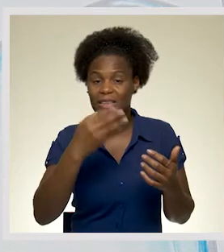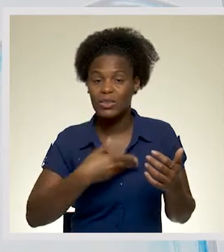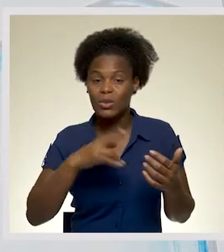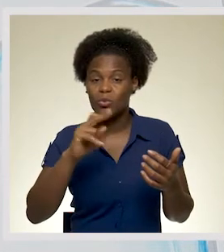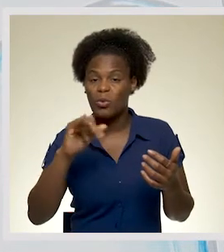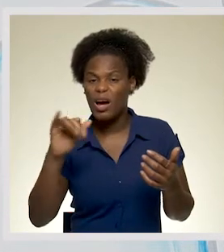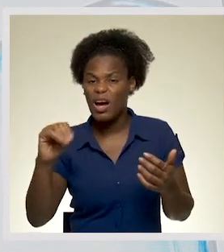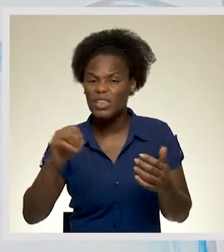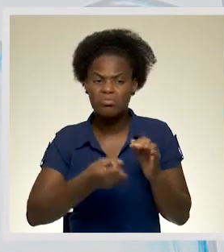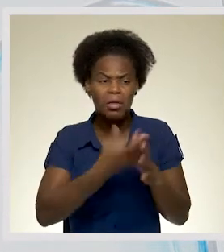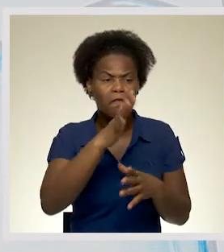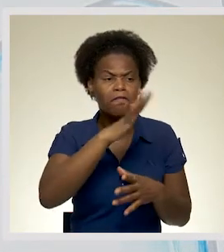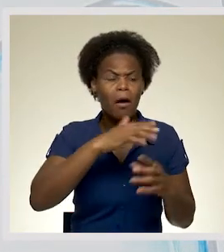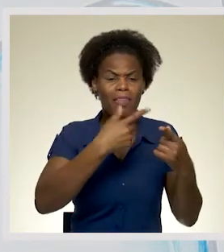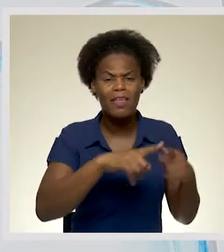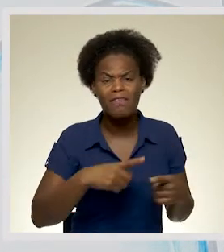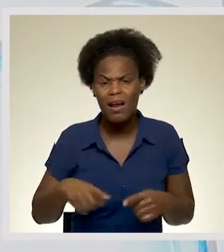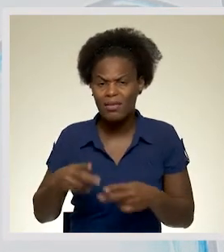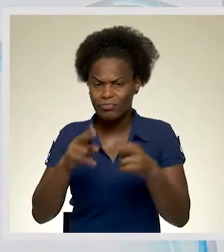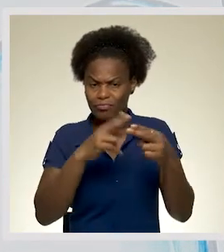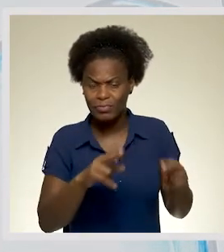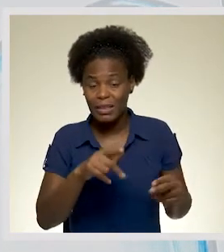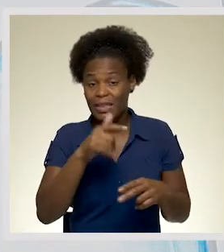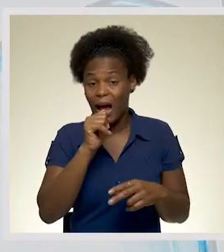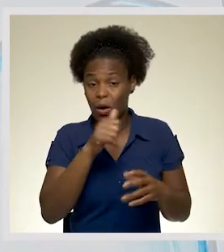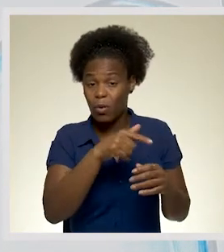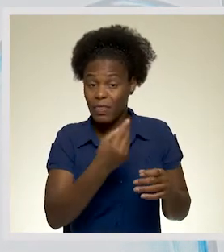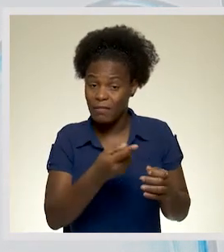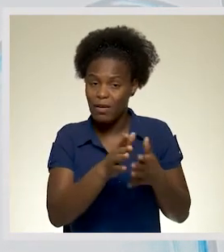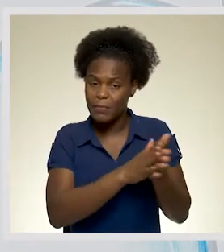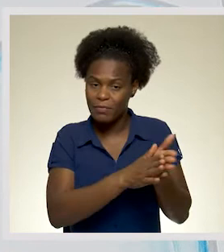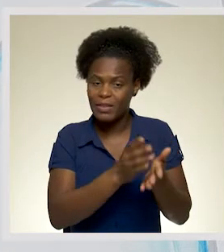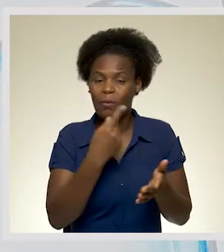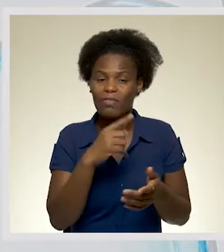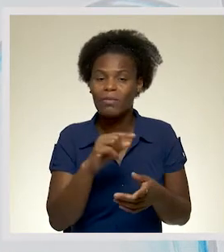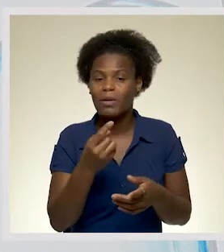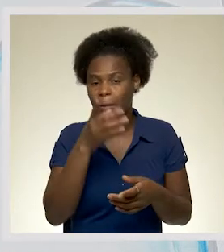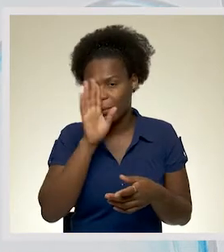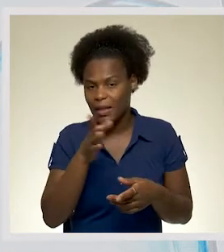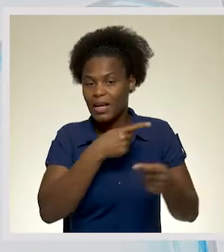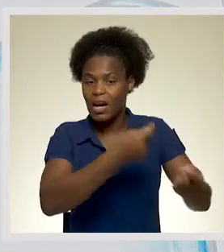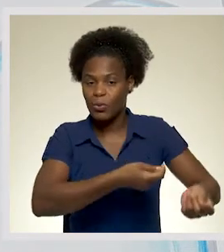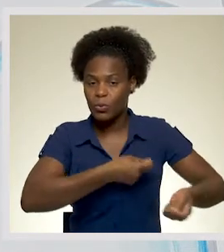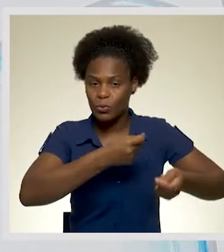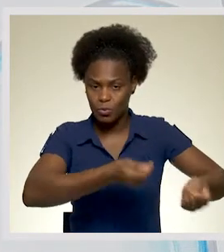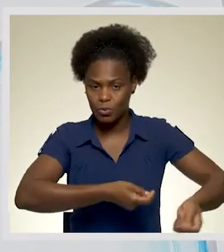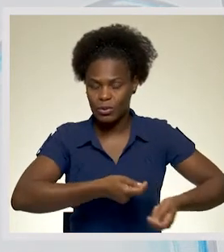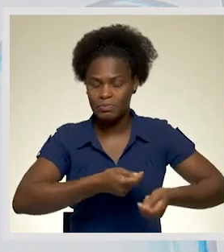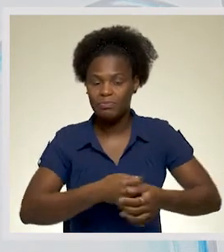natureza diversas. Essas águas também devem ser reaproveitadas para a prática da agricultura.